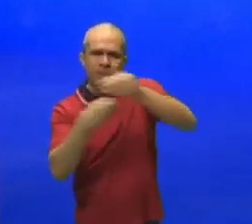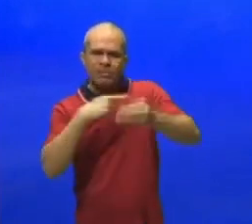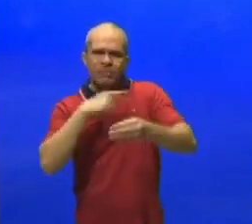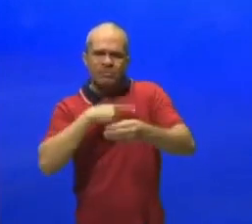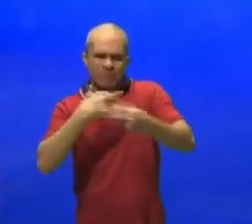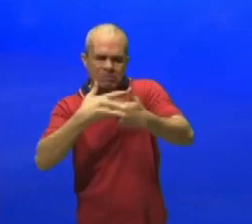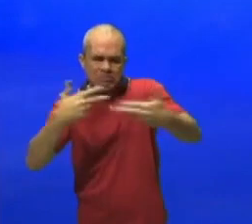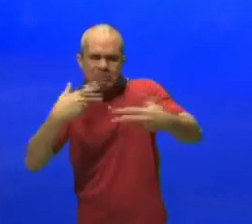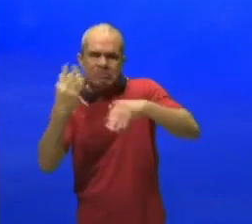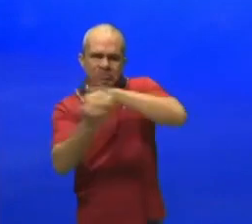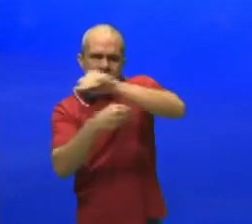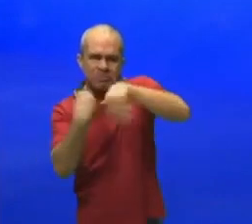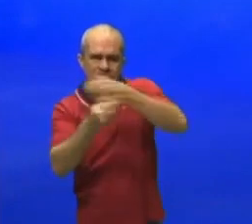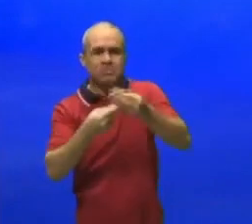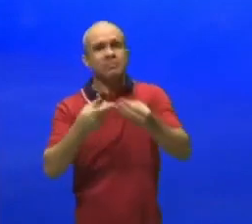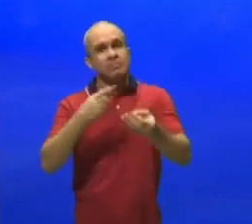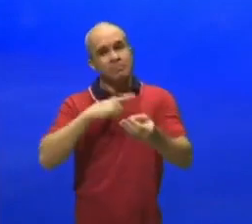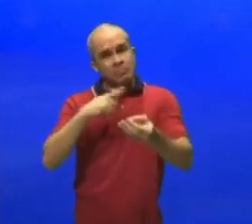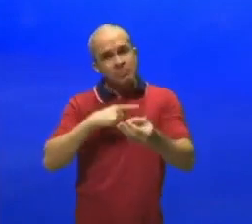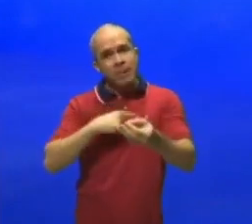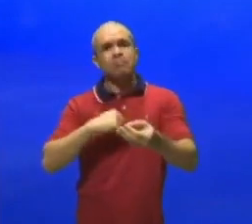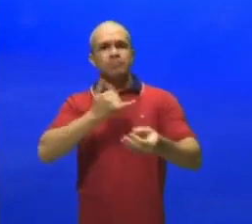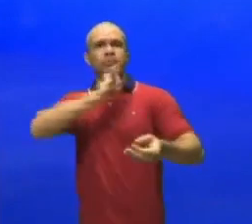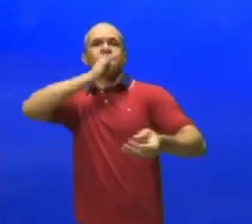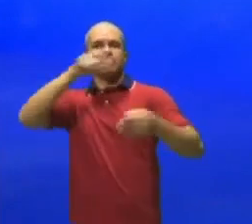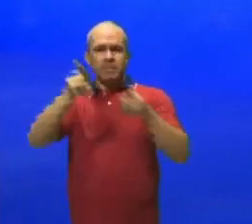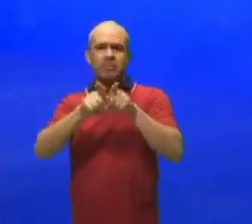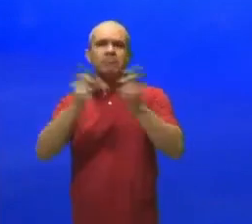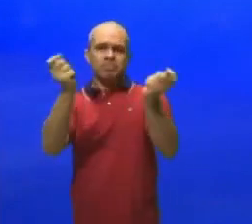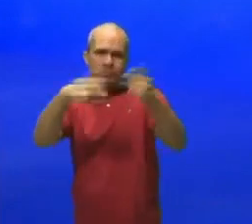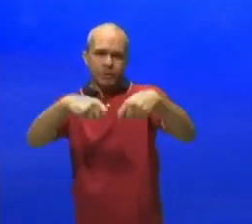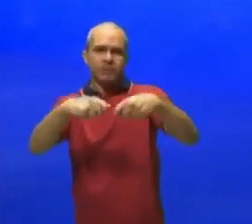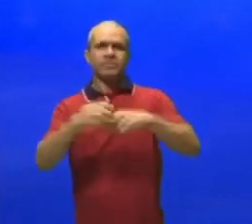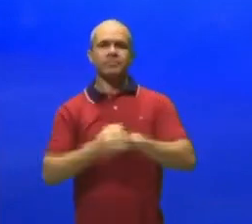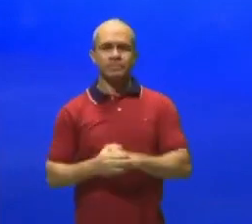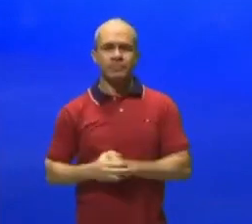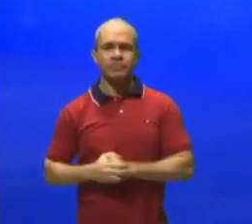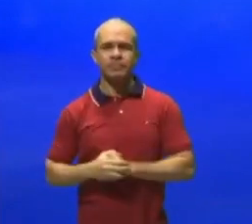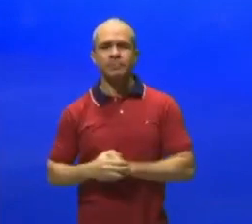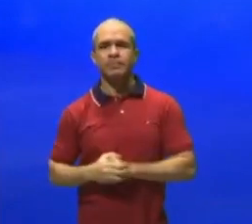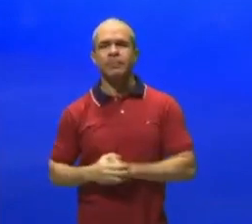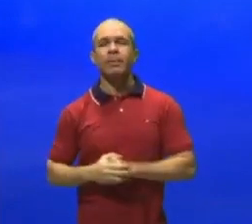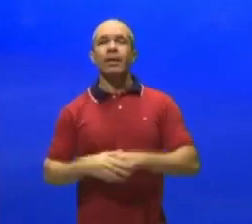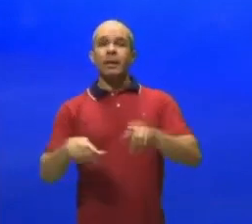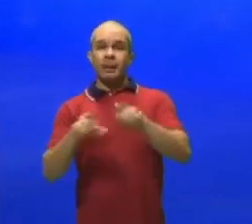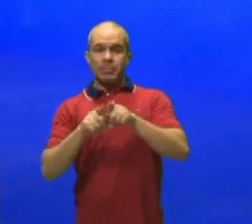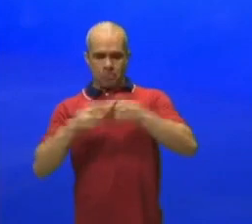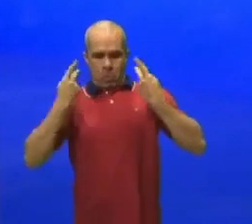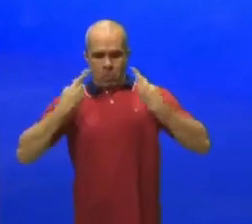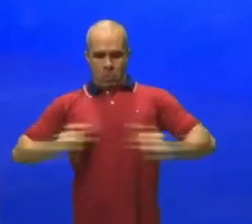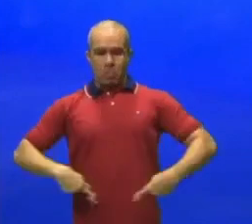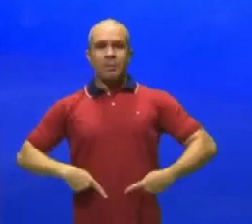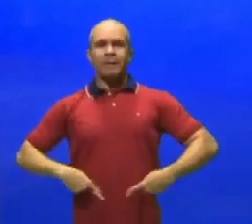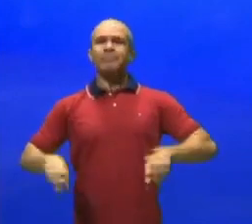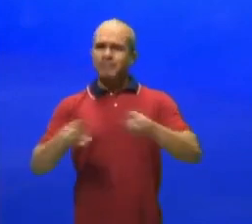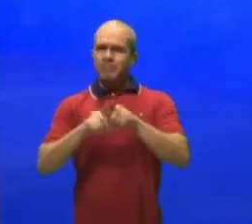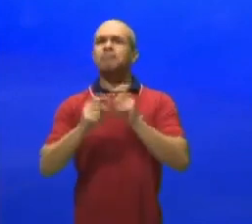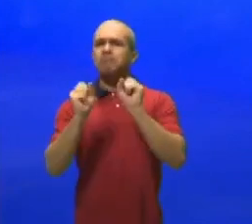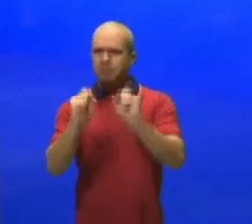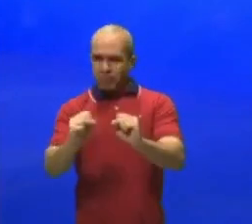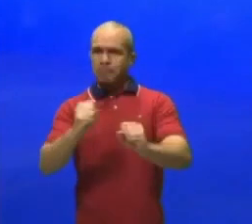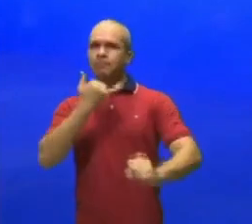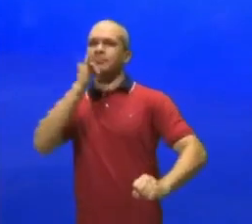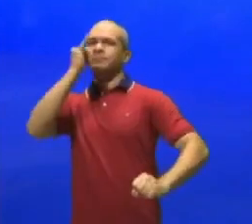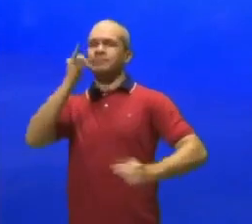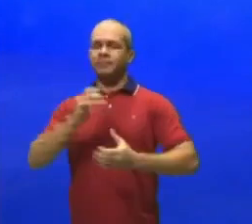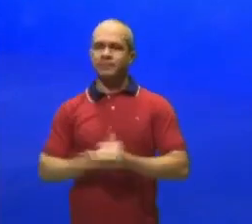99,9%, né? Apenas água destilada, que vai ser essa água pura, que é um isolante, o corpo humano, entre outros.